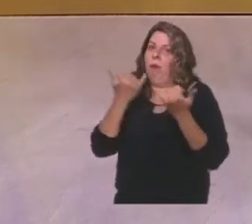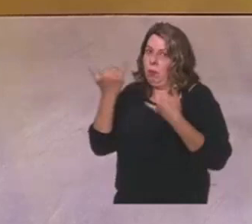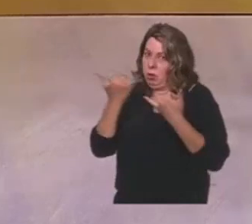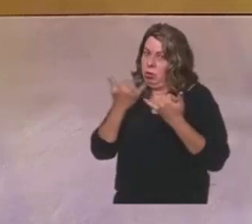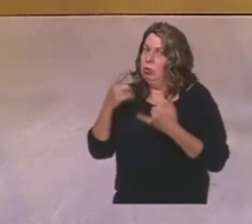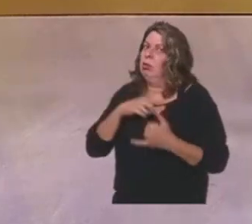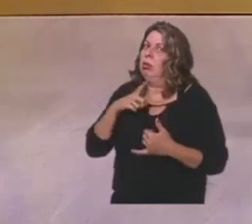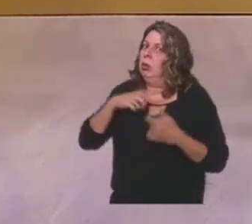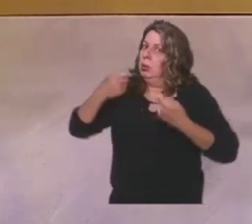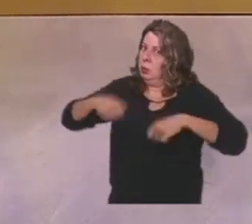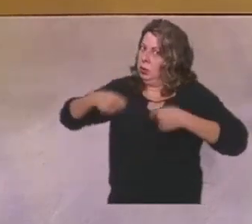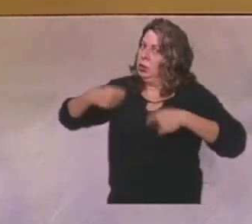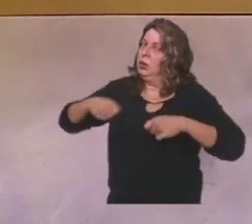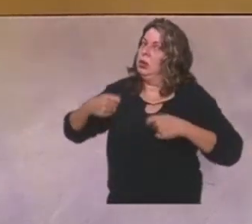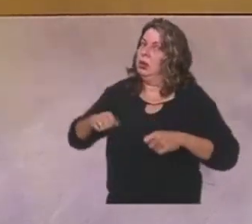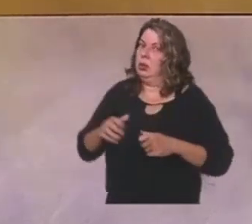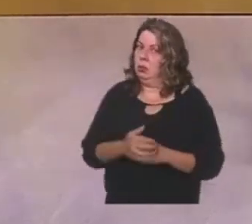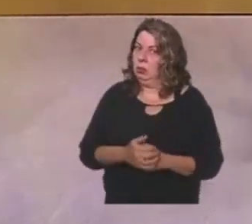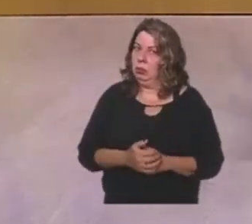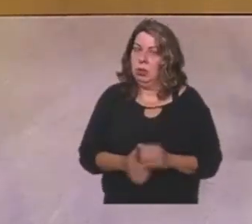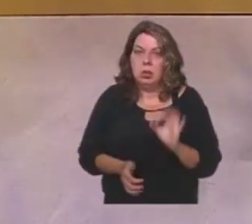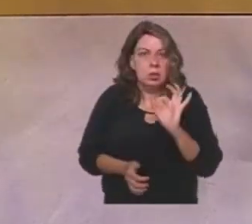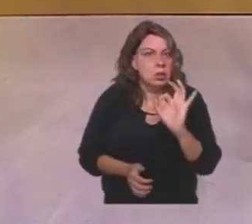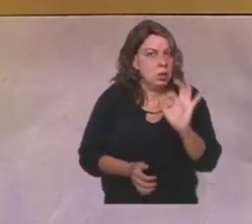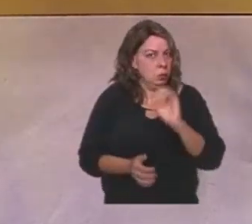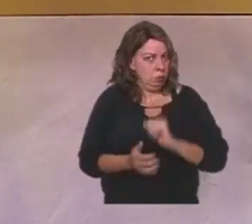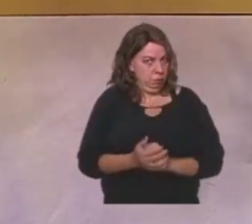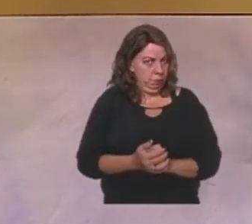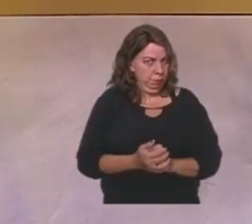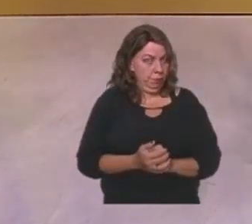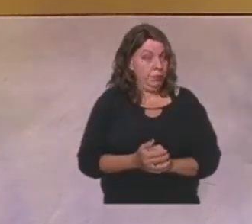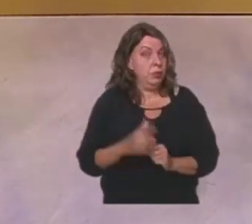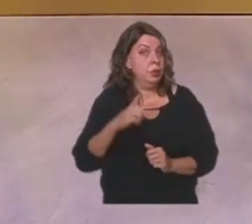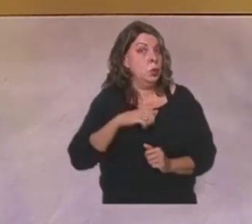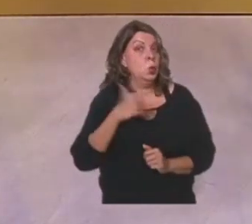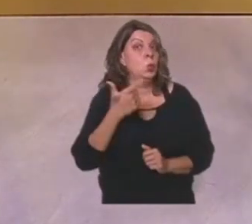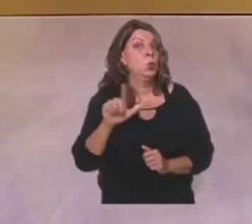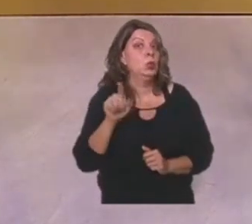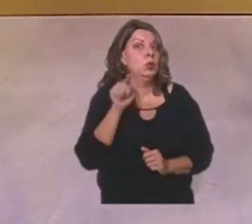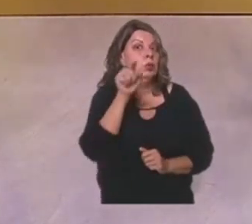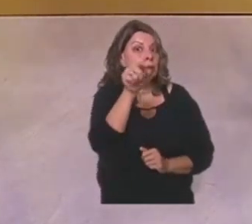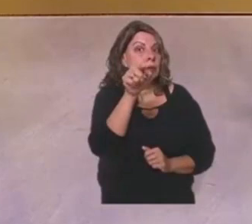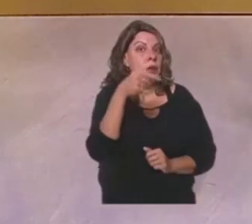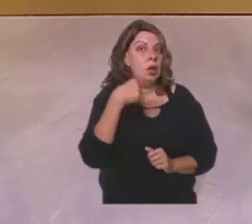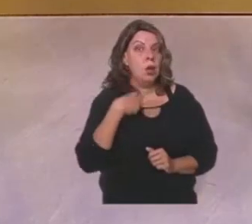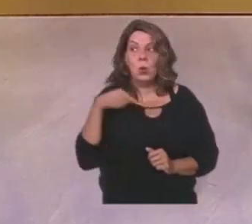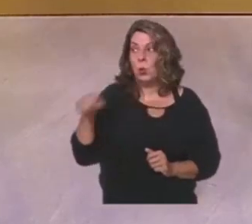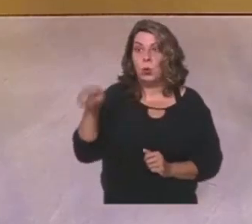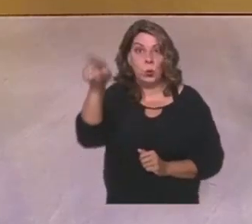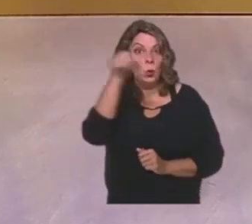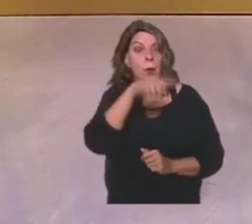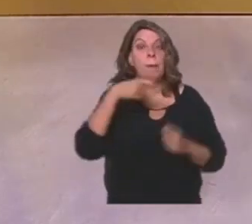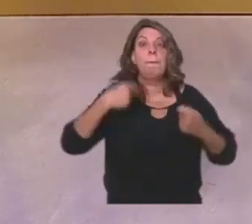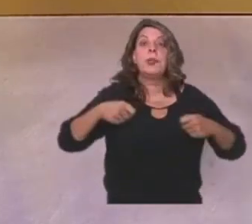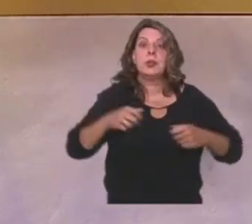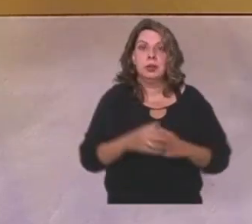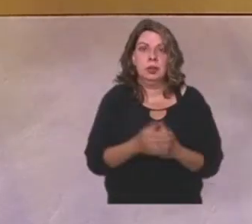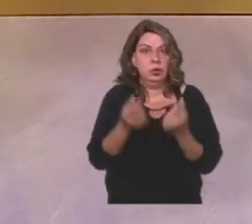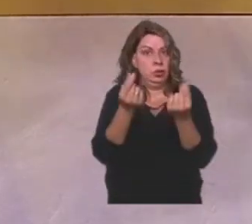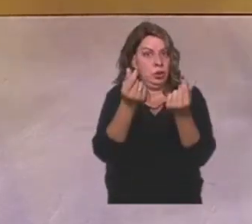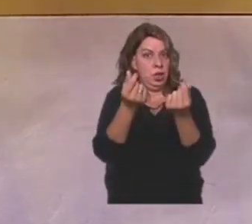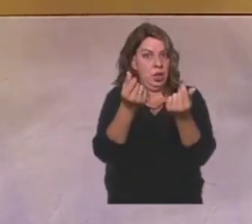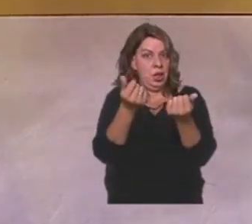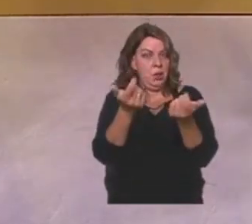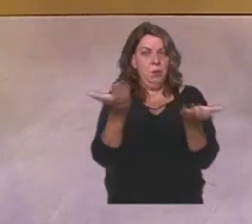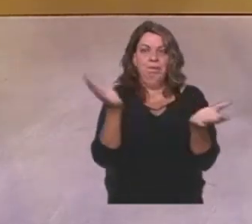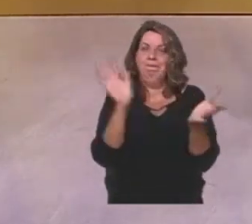você precisa, não é isso? Com certeza. E tem uma outra coisa que você, ela, eu, todo mundo precisa, que é din-din no